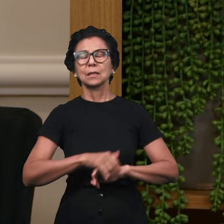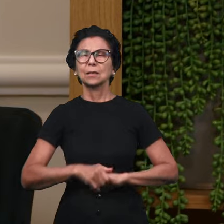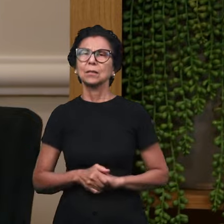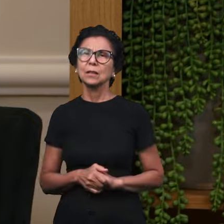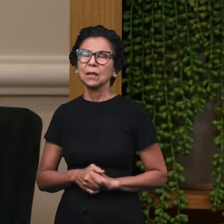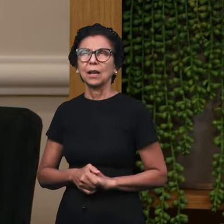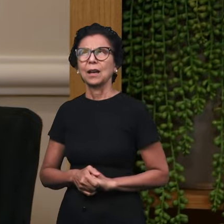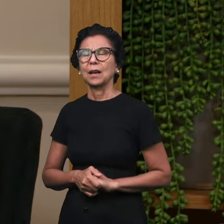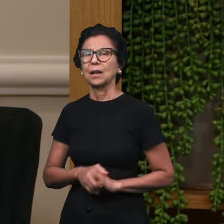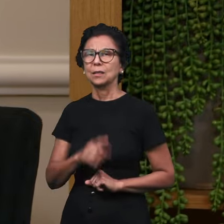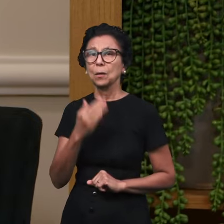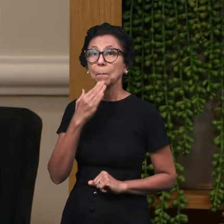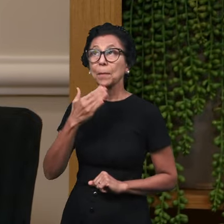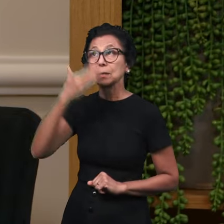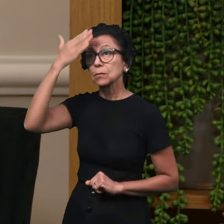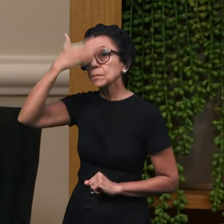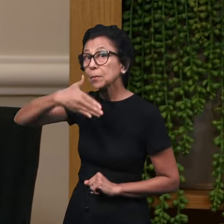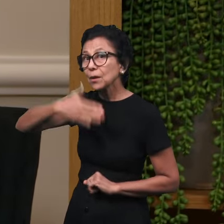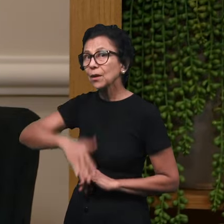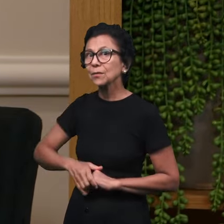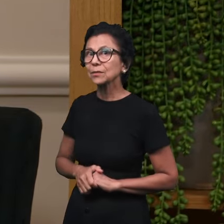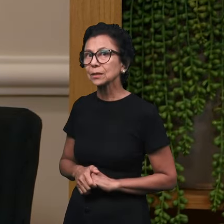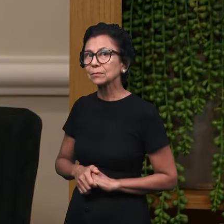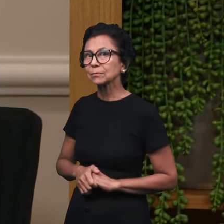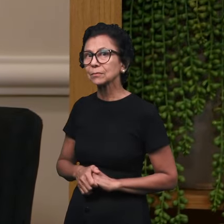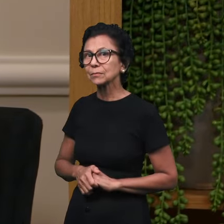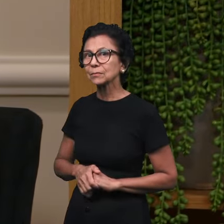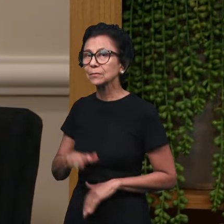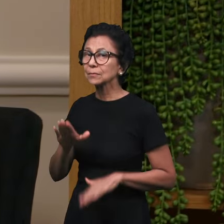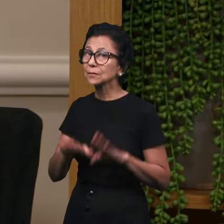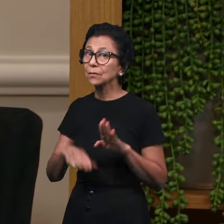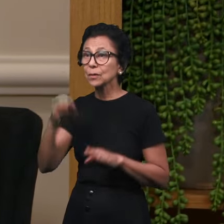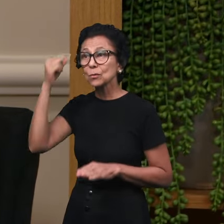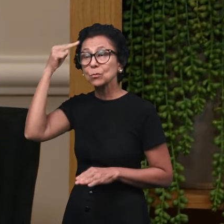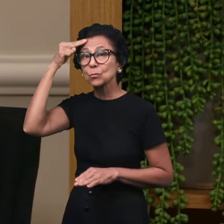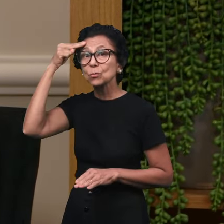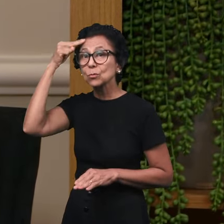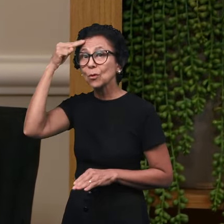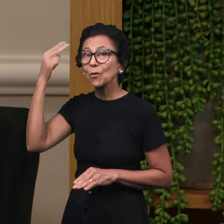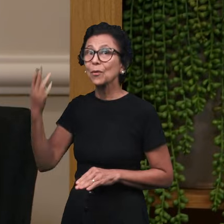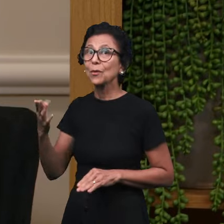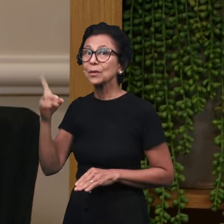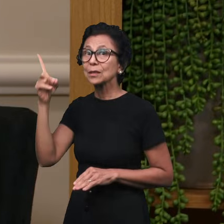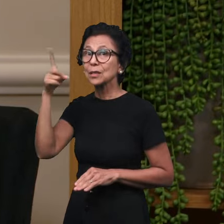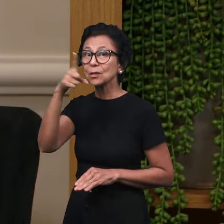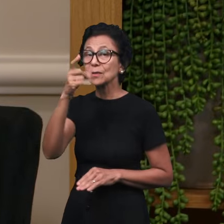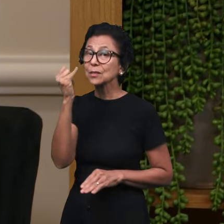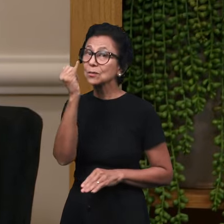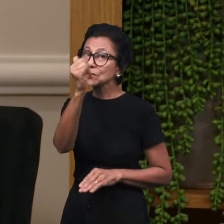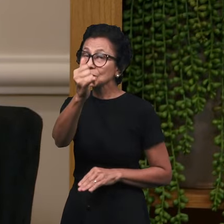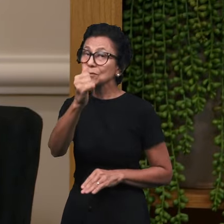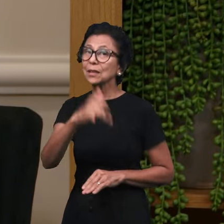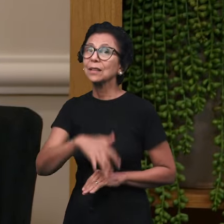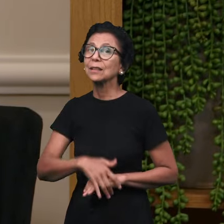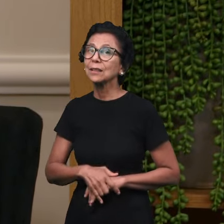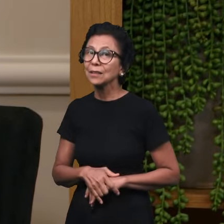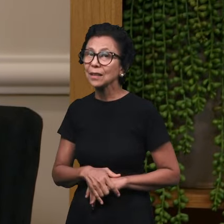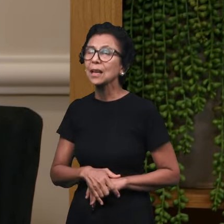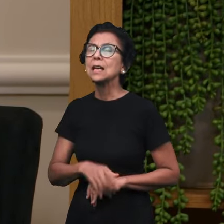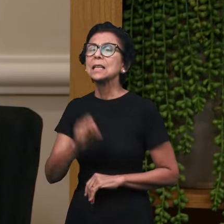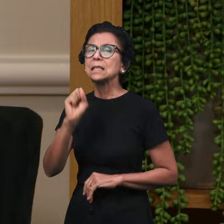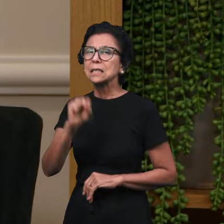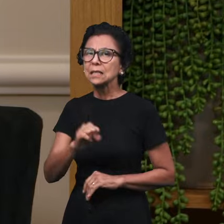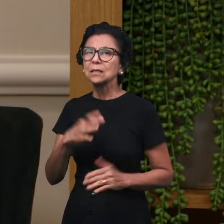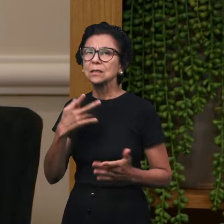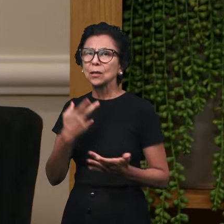Peça um sinal, peça uma experiência, quem sabe até um sonho da parte do Senhor, e Deus vai confirmar. Isso que